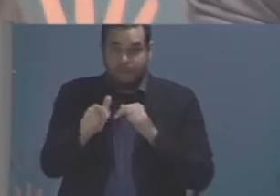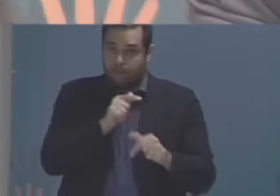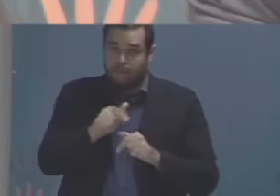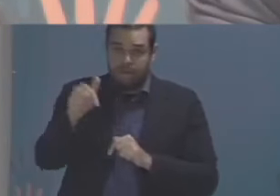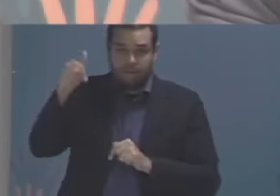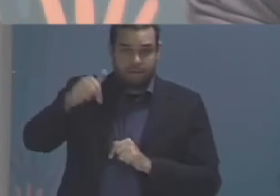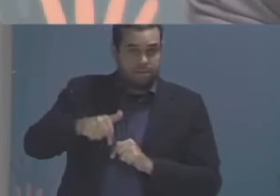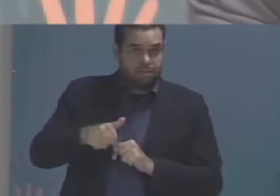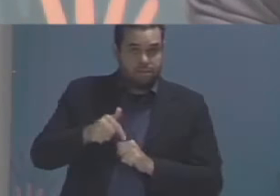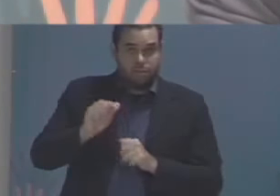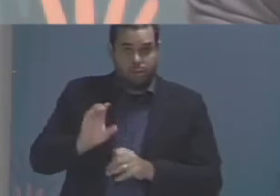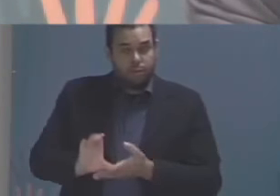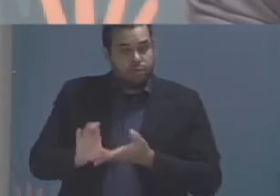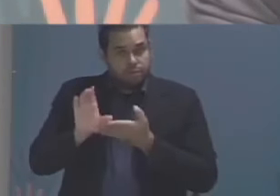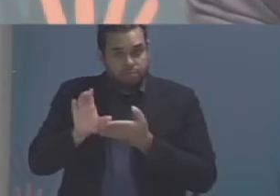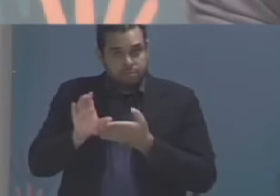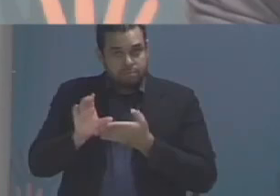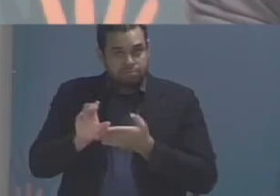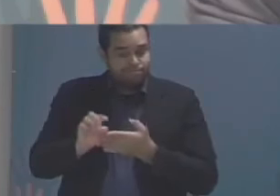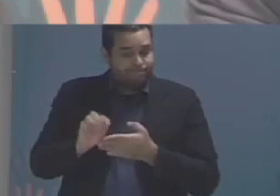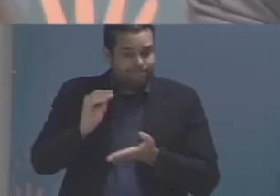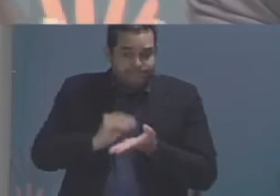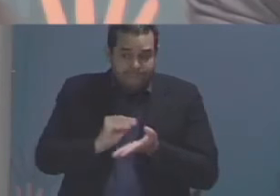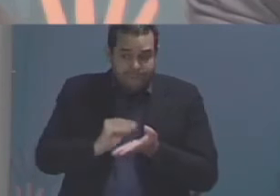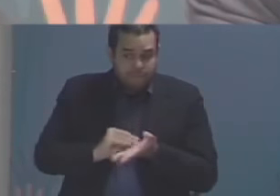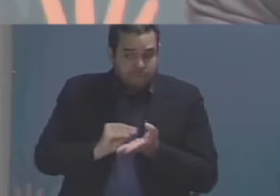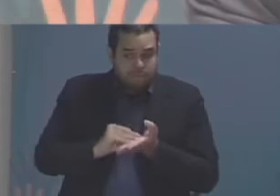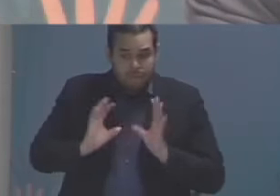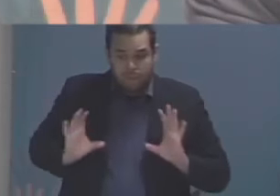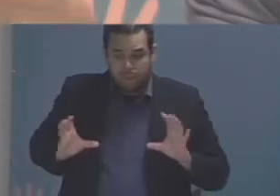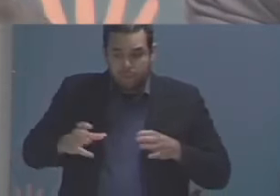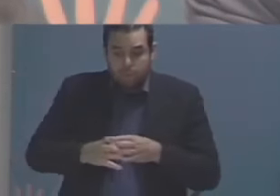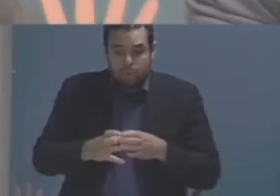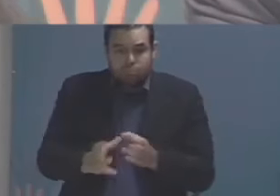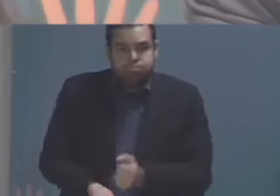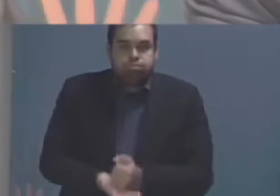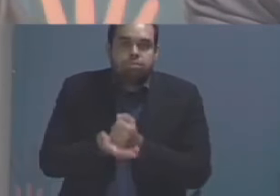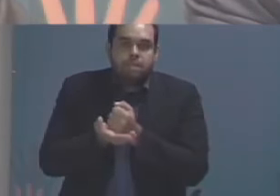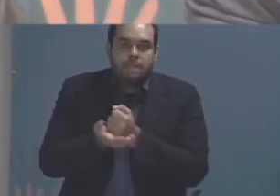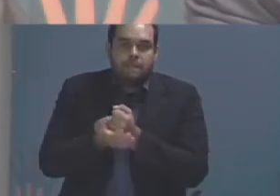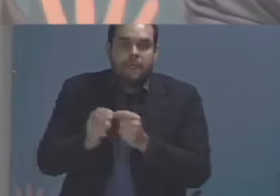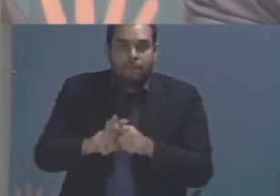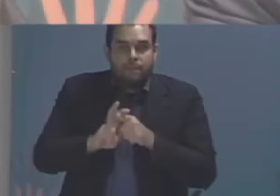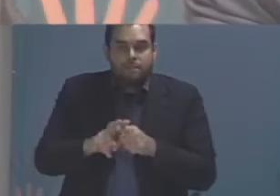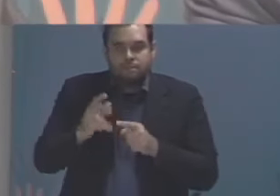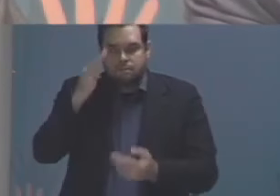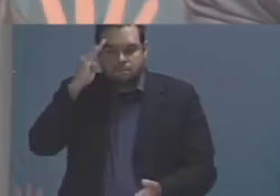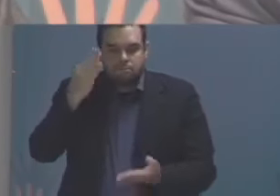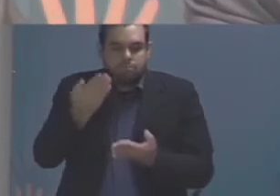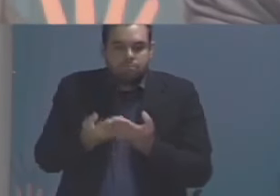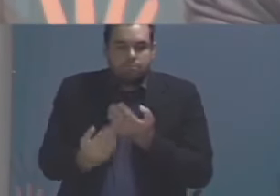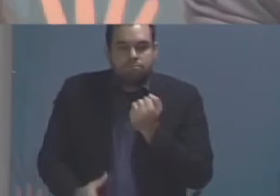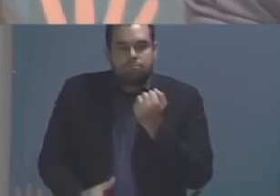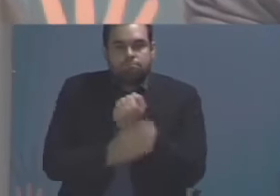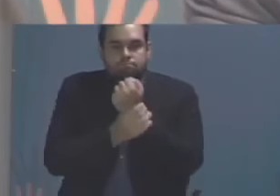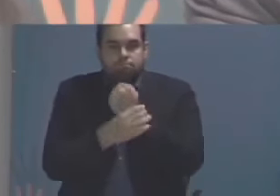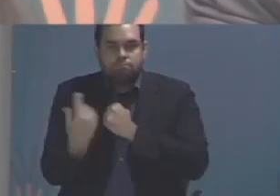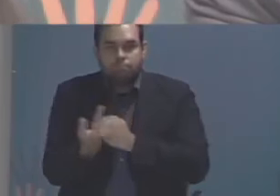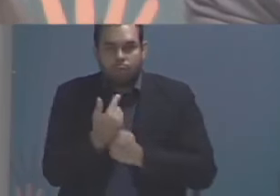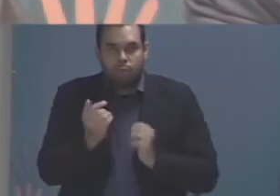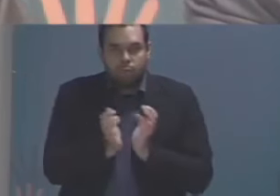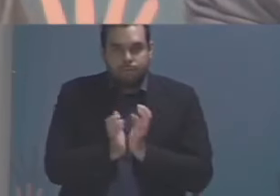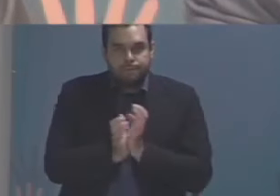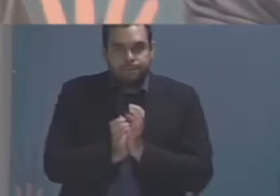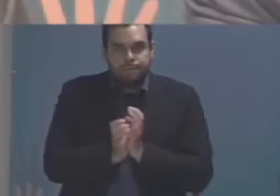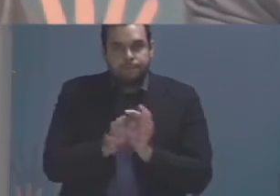casa, e muito menos sem a nossa categoria. Então, por isso que nós trabalhamos no sentido de empoderamento da nossa categoria e por isso que nós trabalhamos também